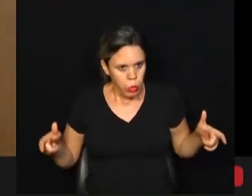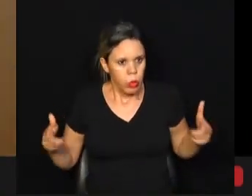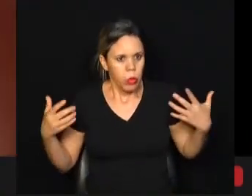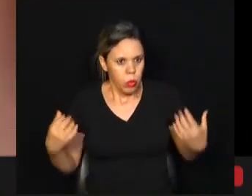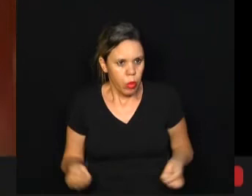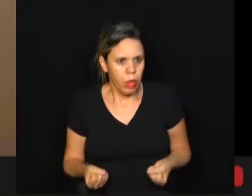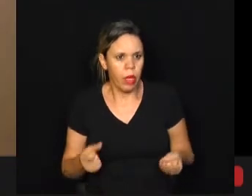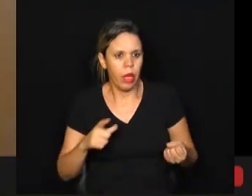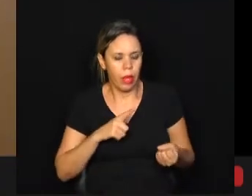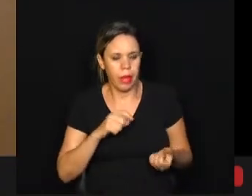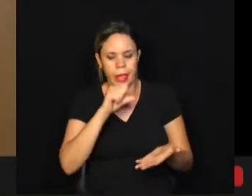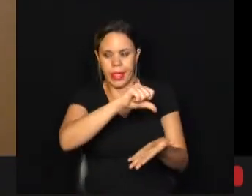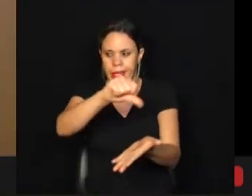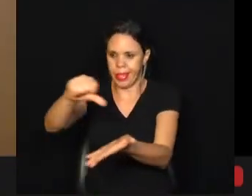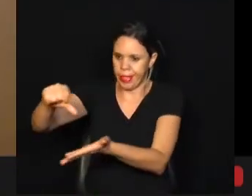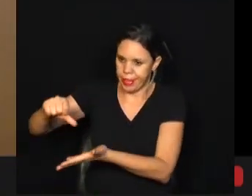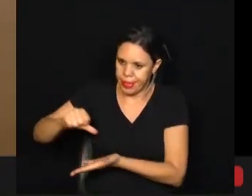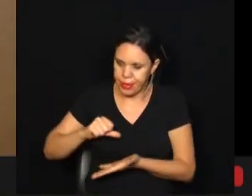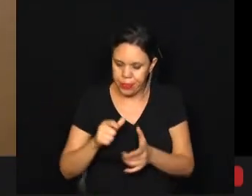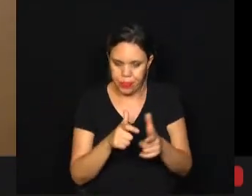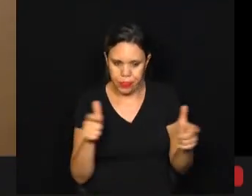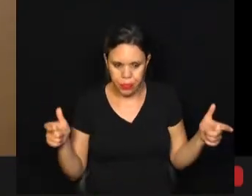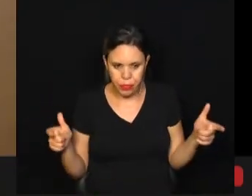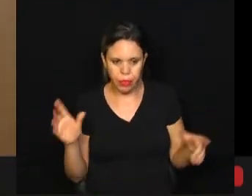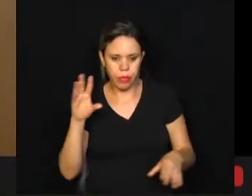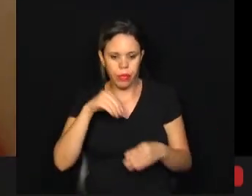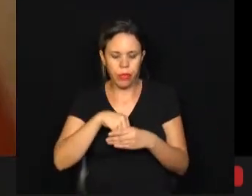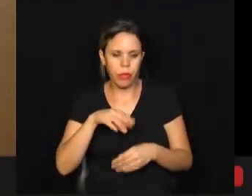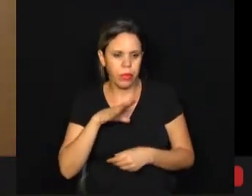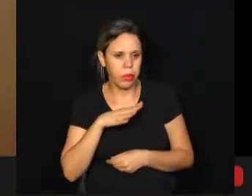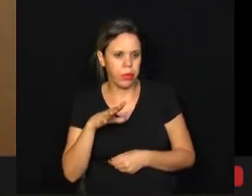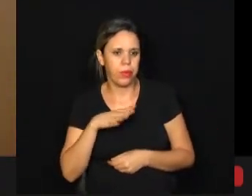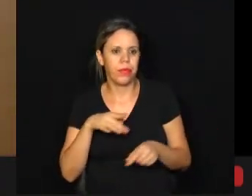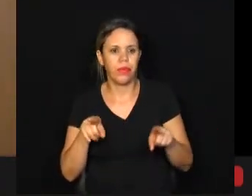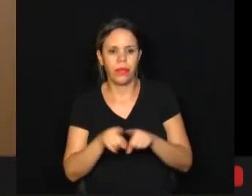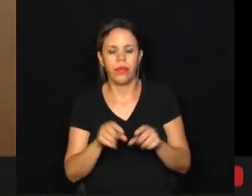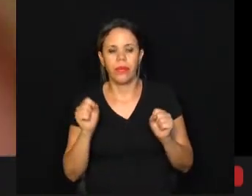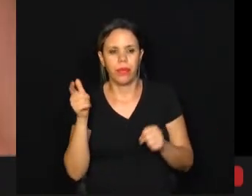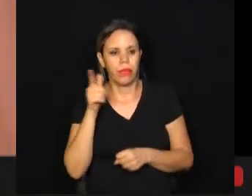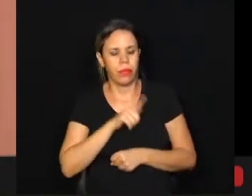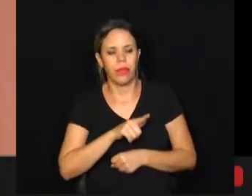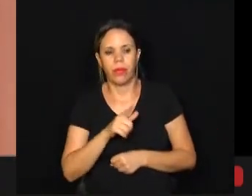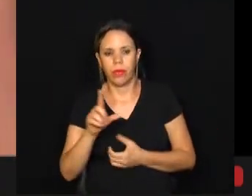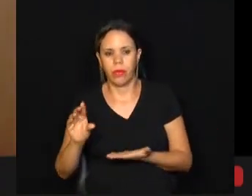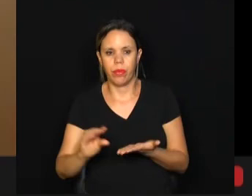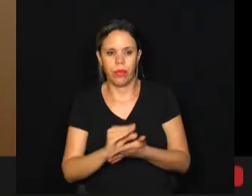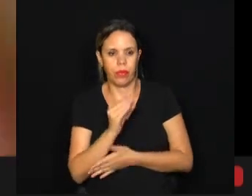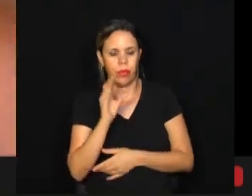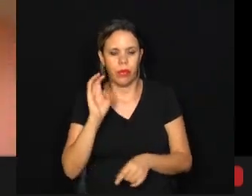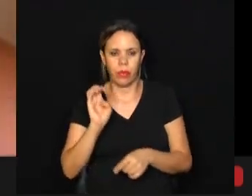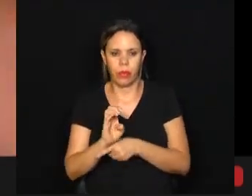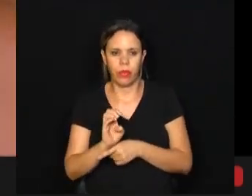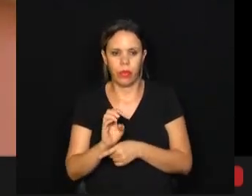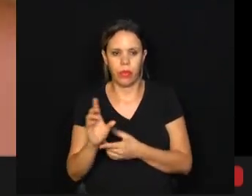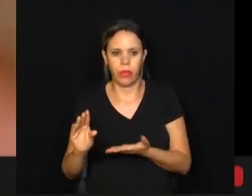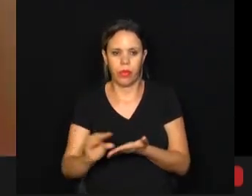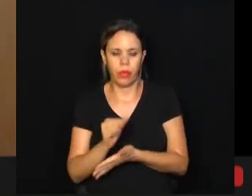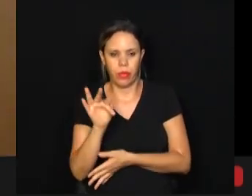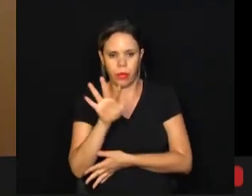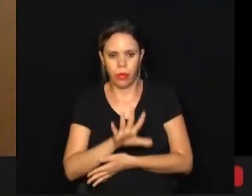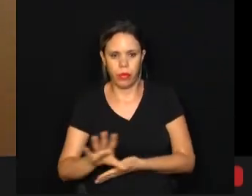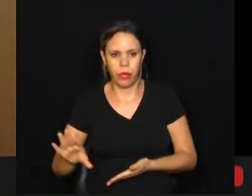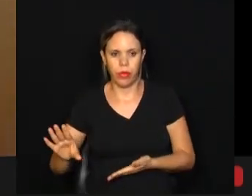tá, e os territórios de forma ampla dentro da cidade, e possa conseguir recursos estaduais,